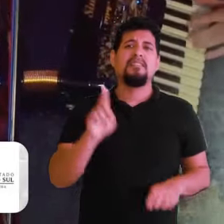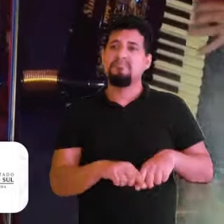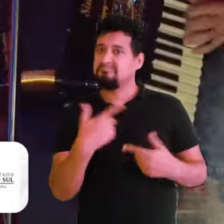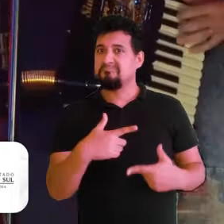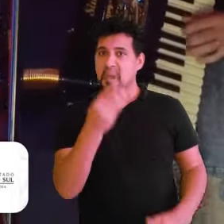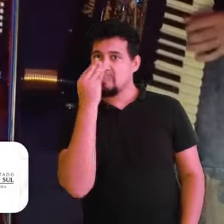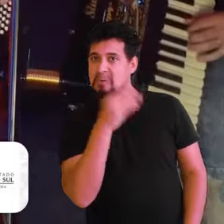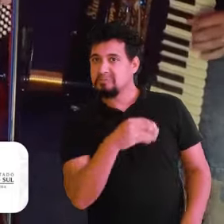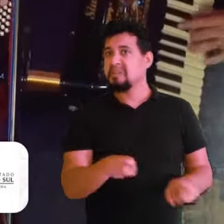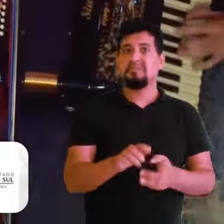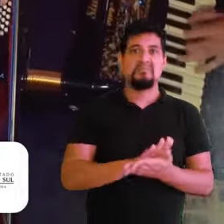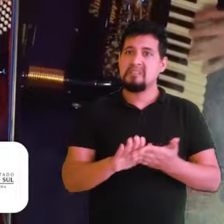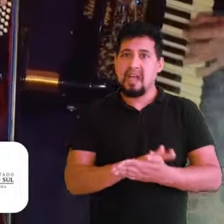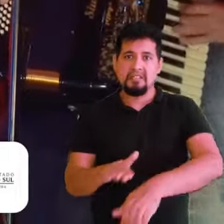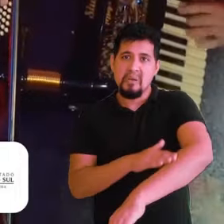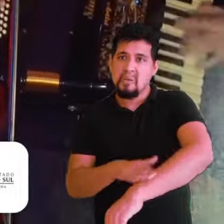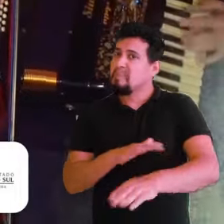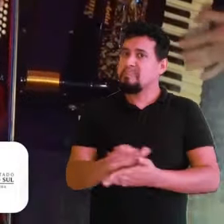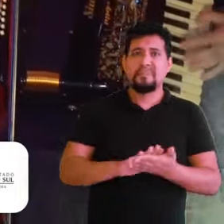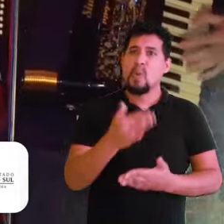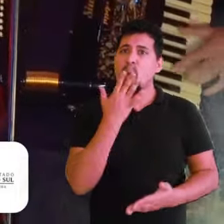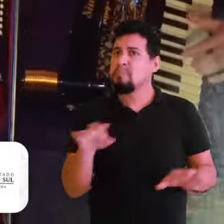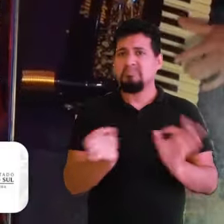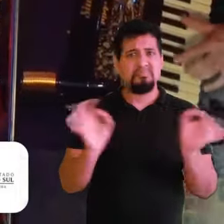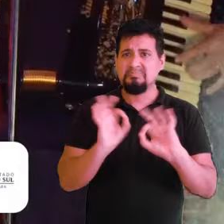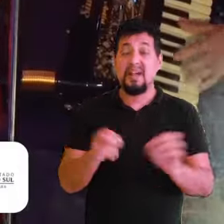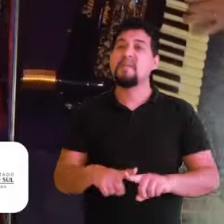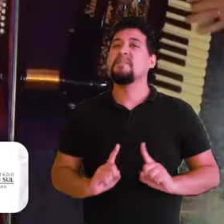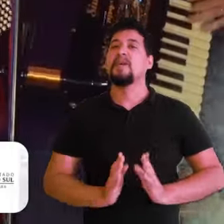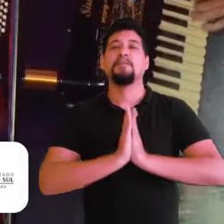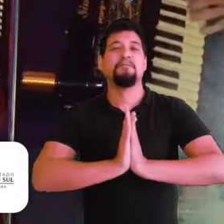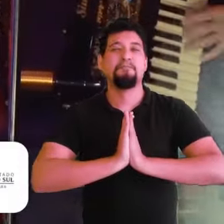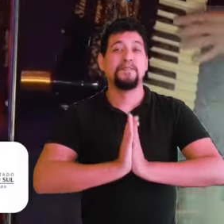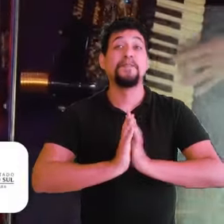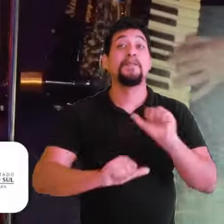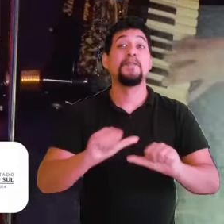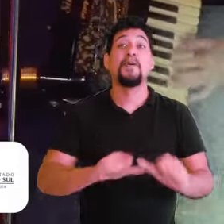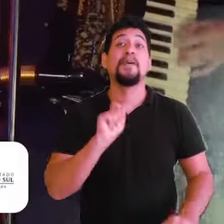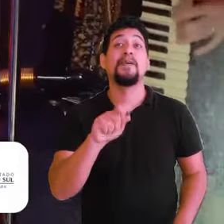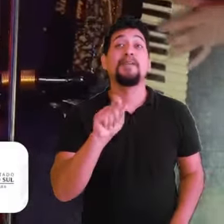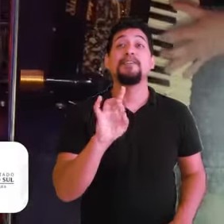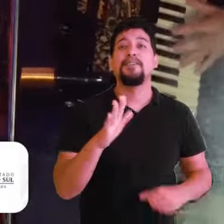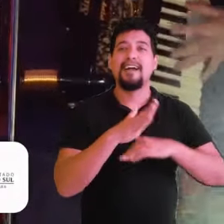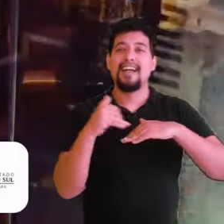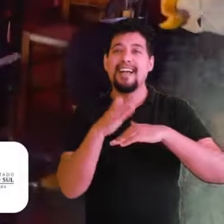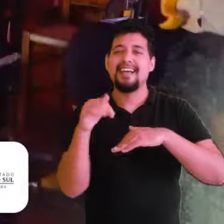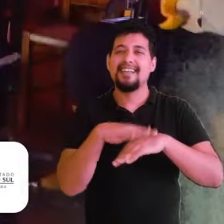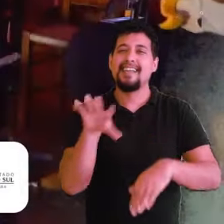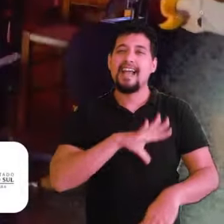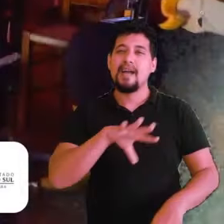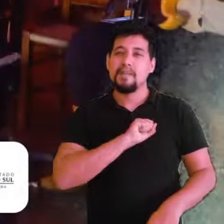classe ou de cor, mas eu pediria em troca só carinho e muito amor. Ah, se eu